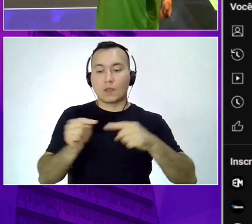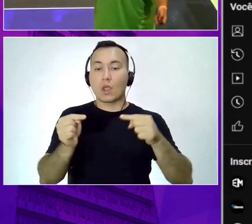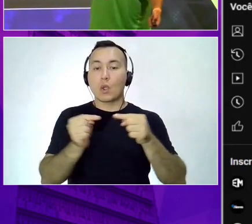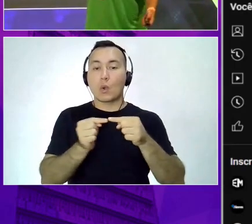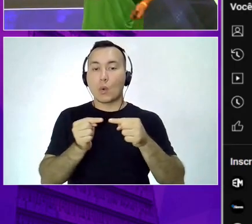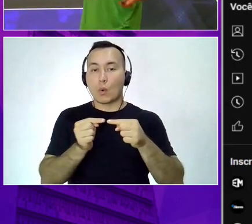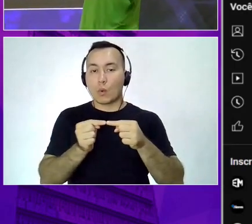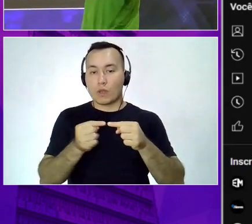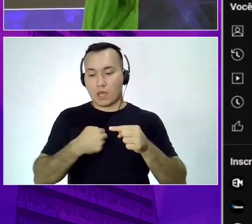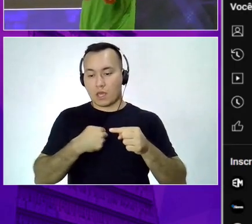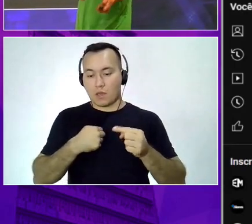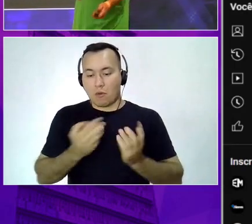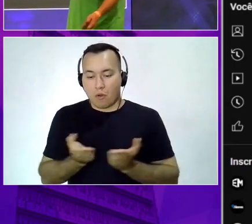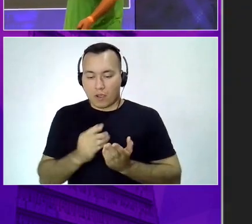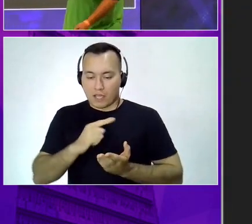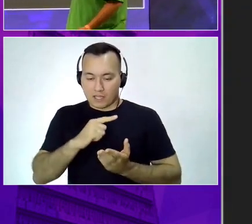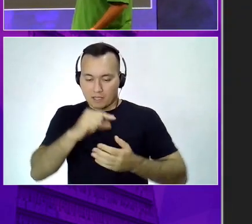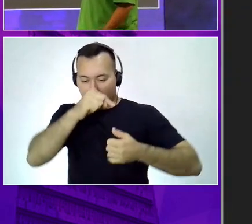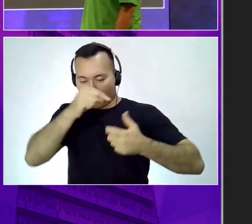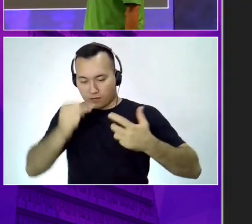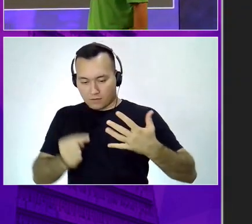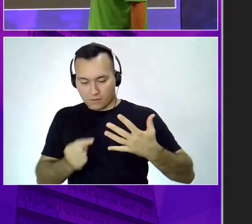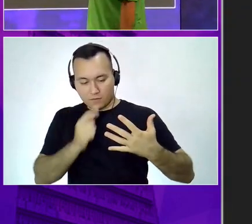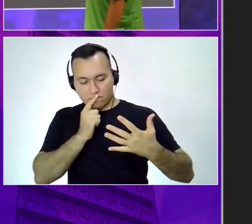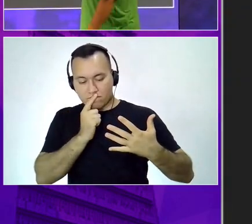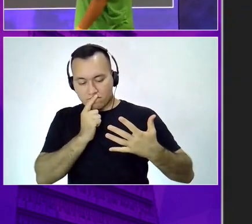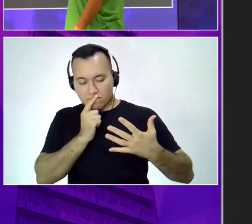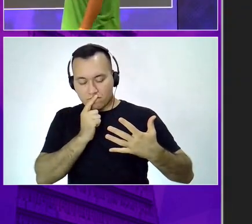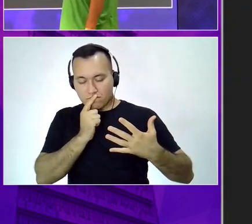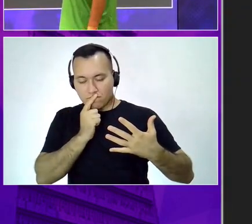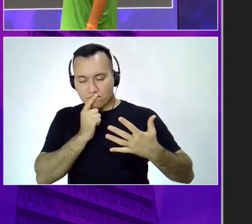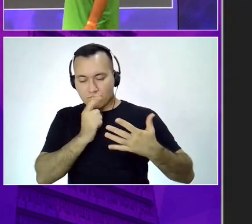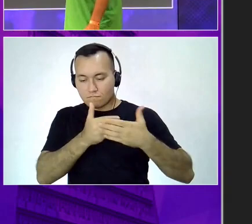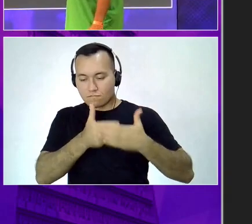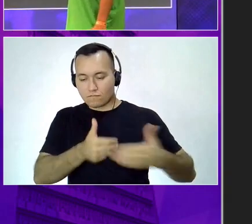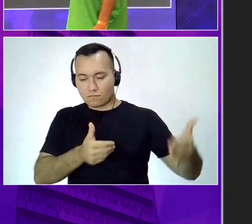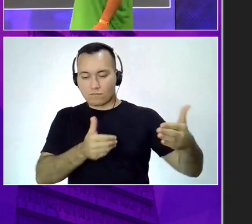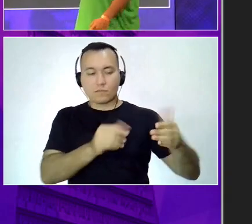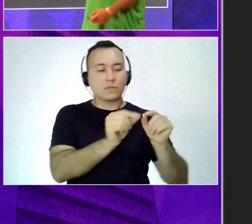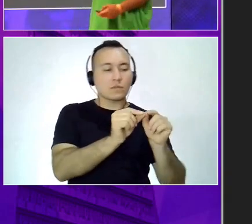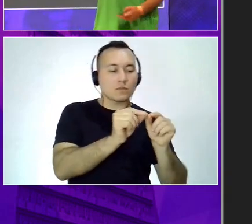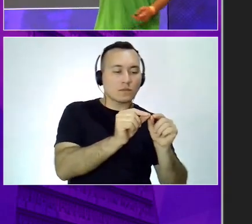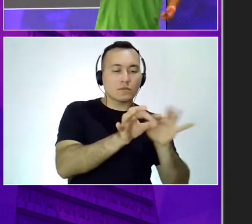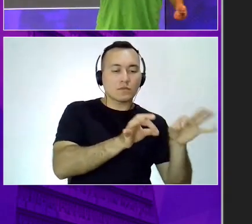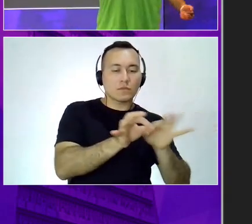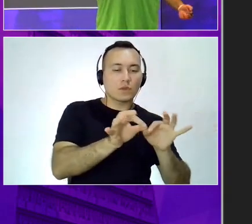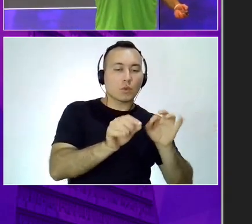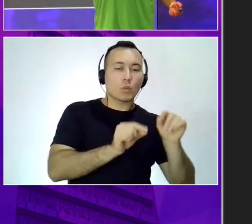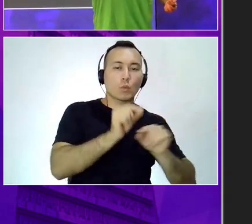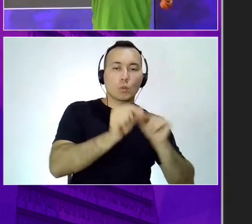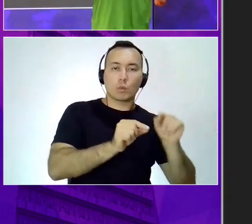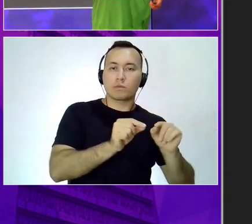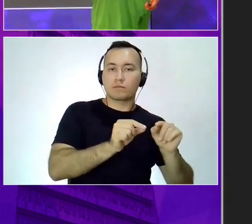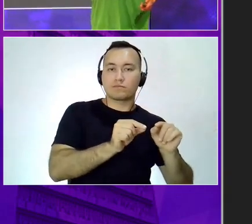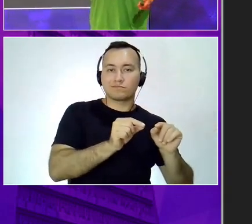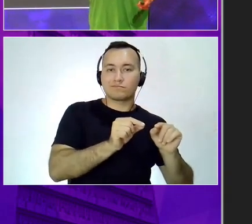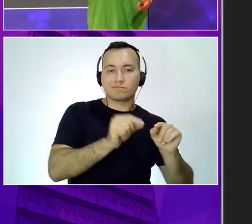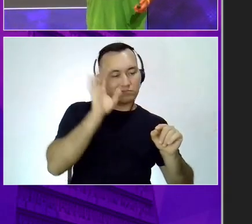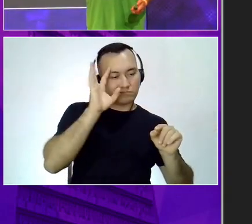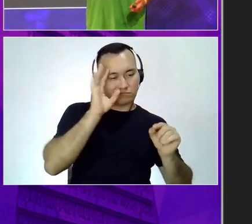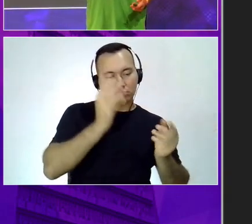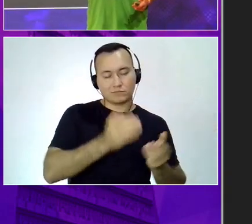coisa, em algo que gere valor, certo? Então, repensar o futuro, o que aconteceu em 2020,